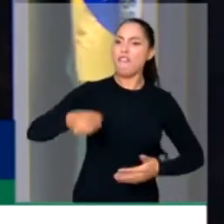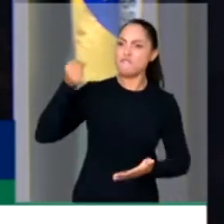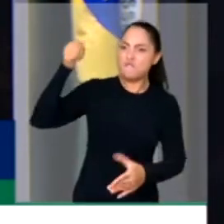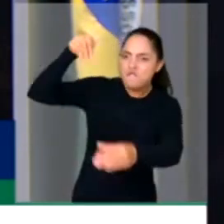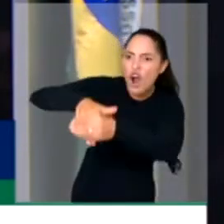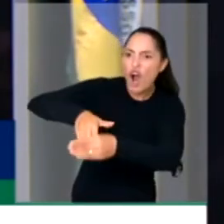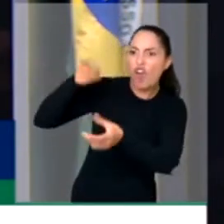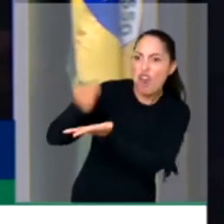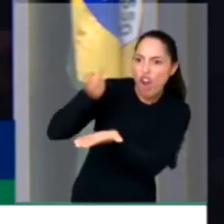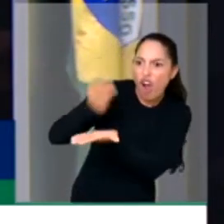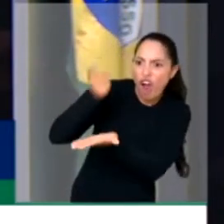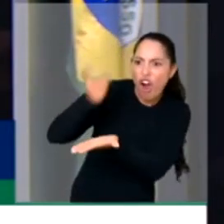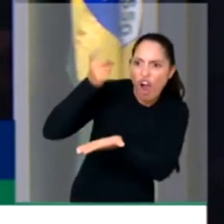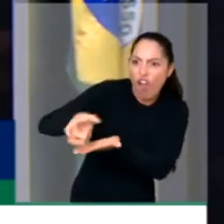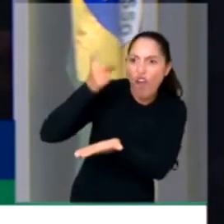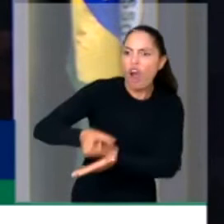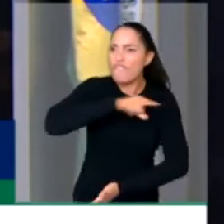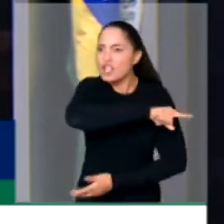voto,